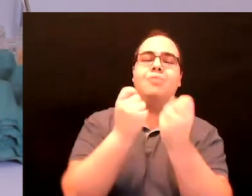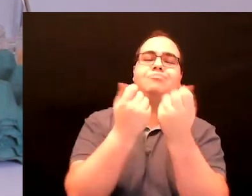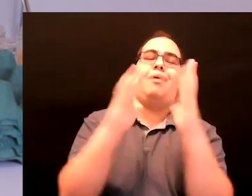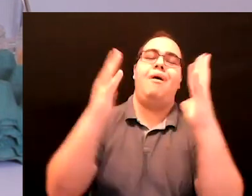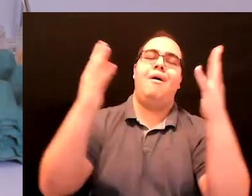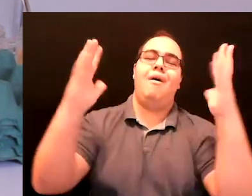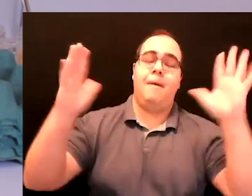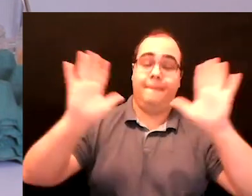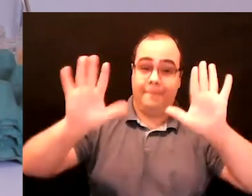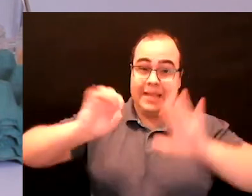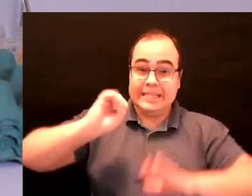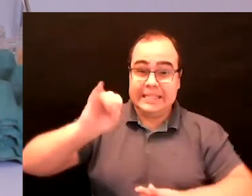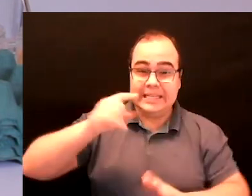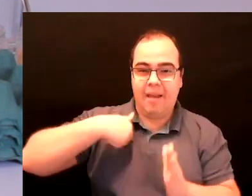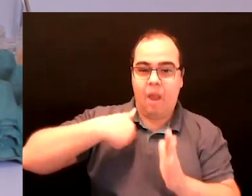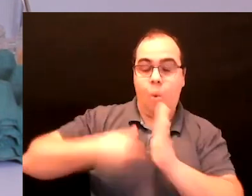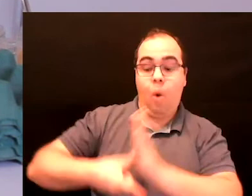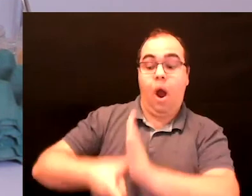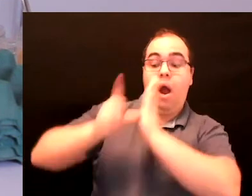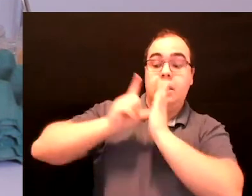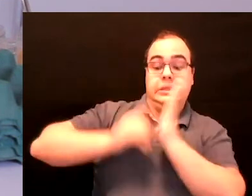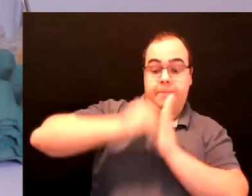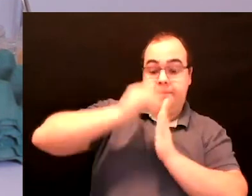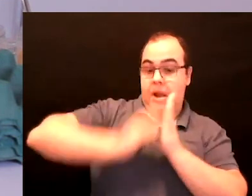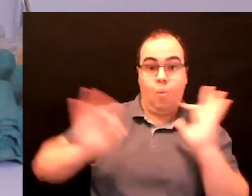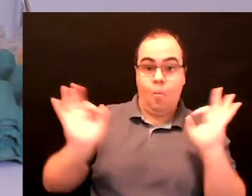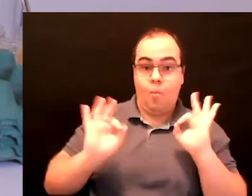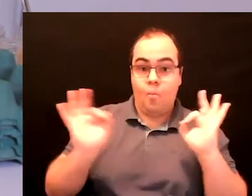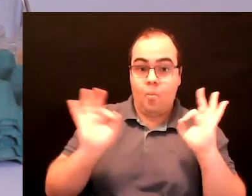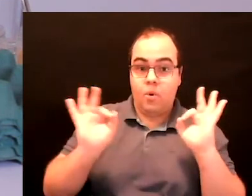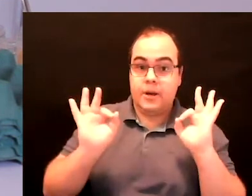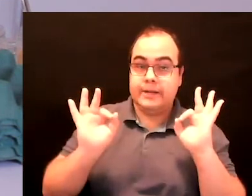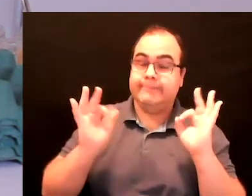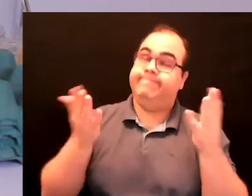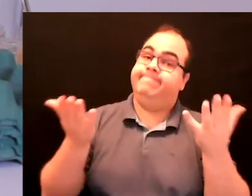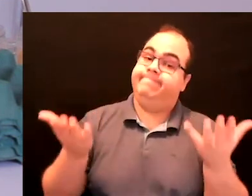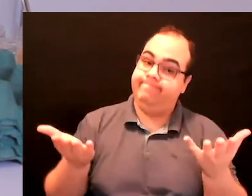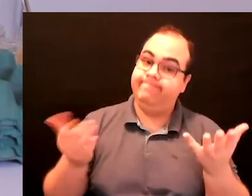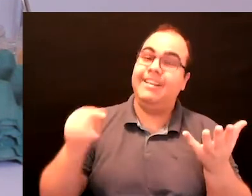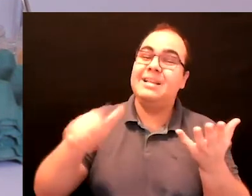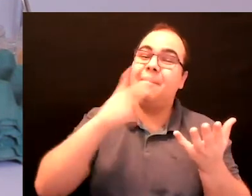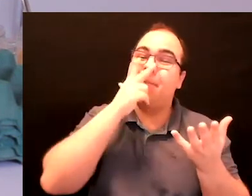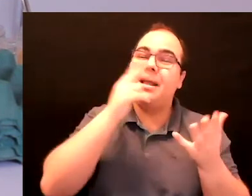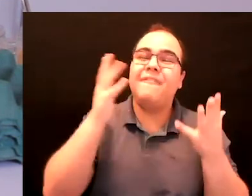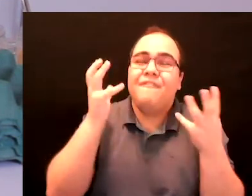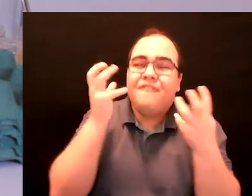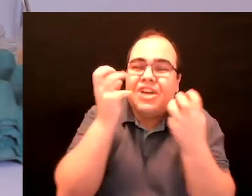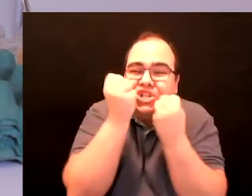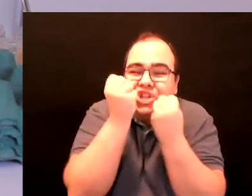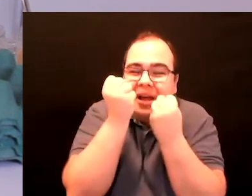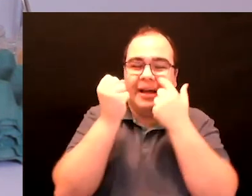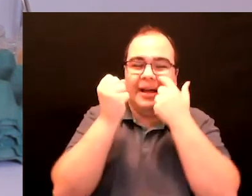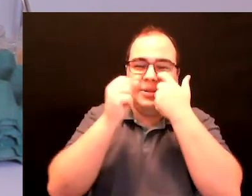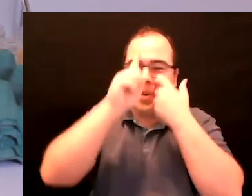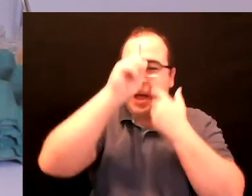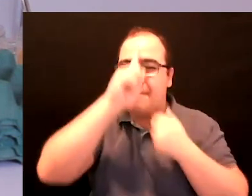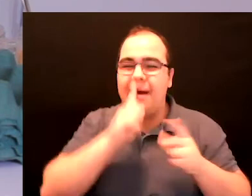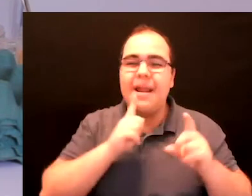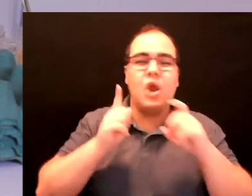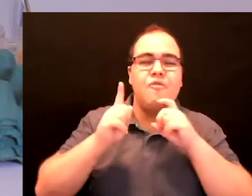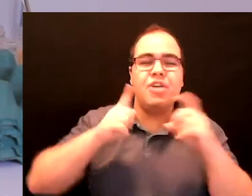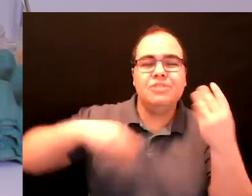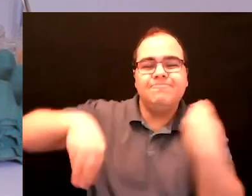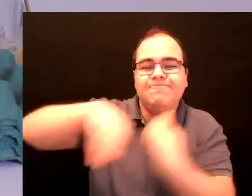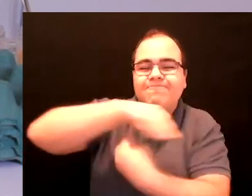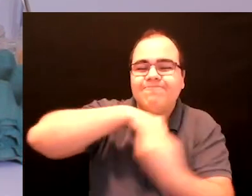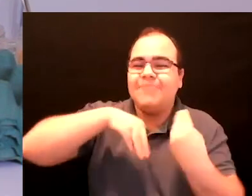permite que o amarelo apareça mais, né? Se eu não tivesse pintado de branco, isso daqui ia estar mais fechado,